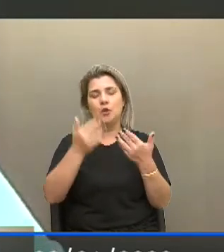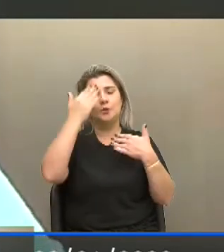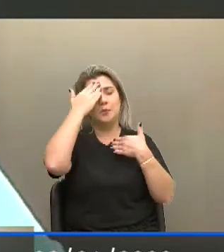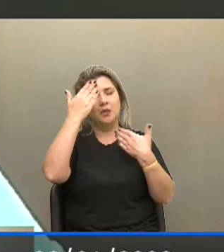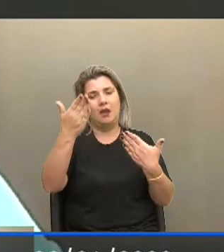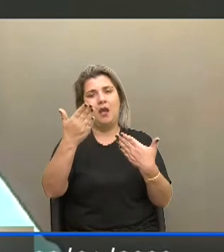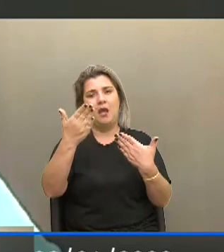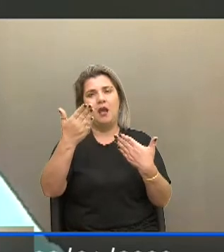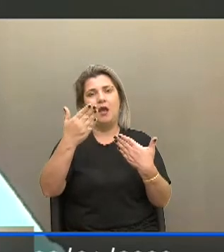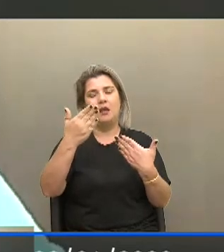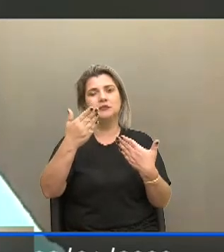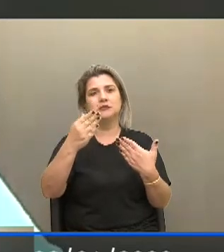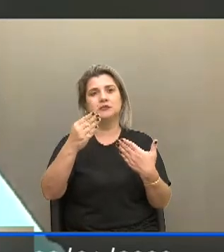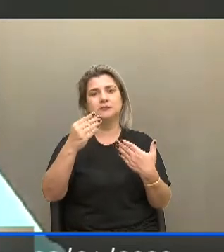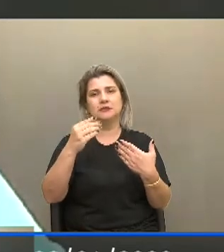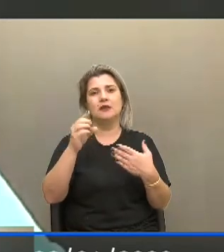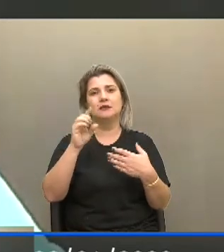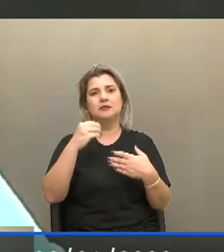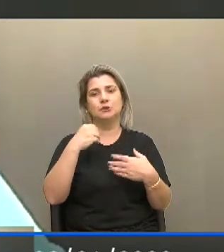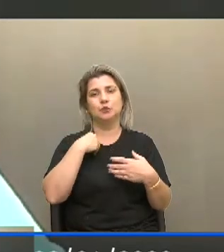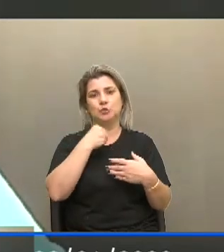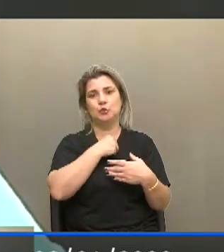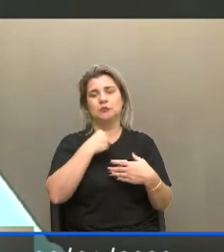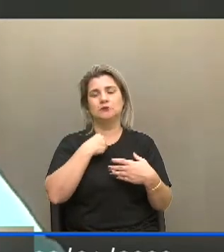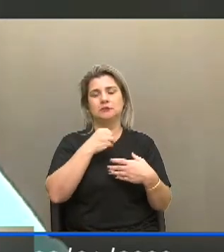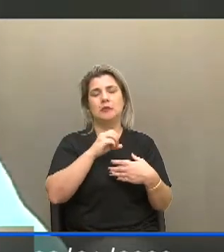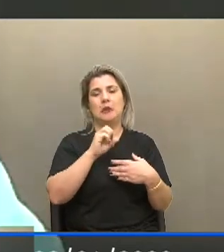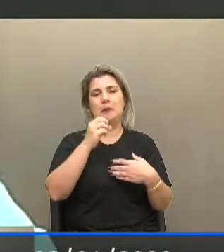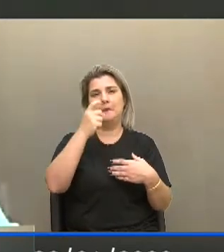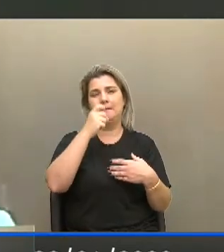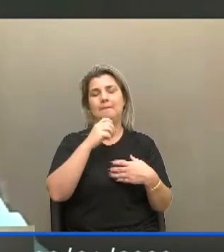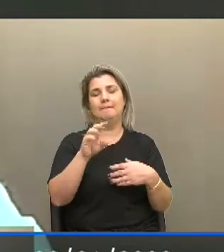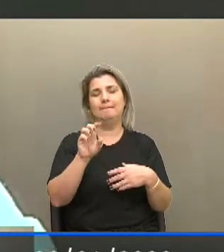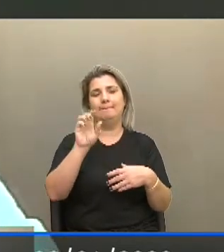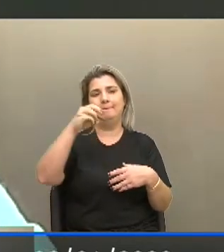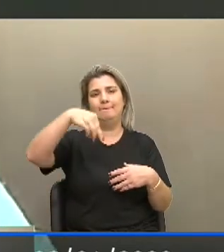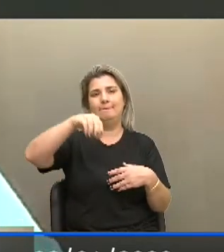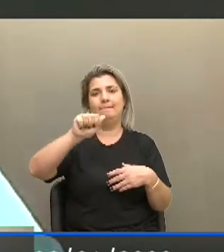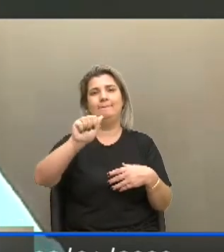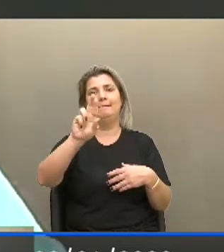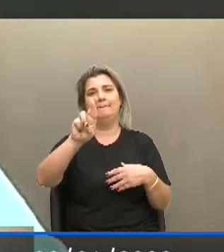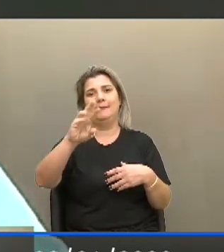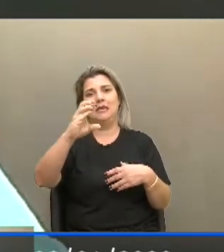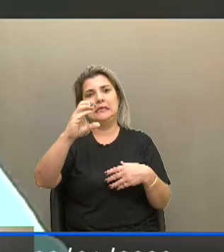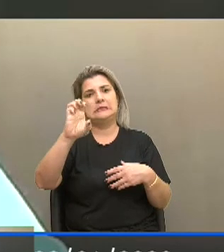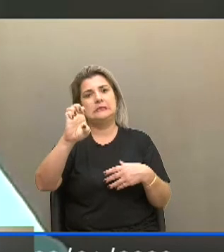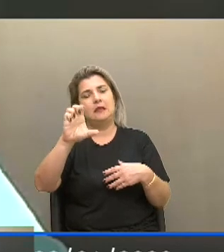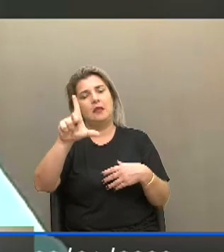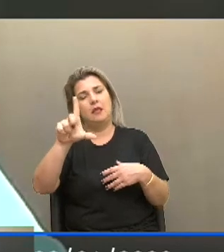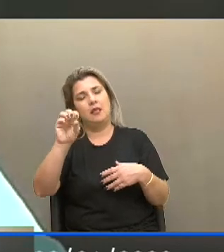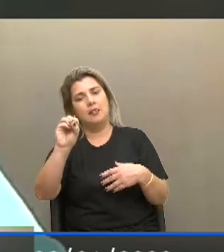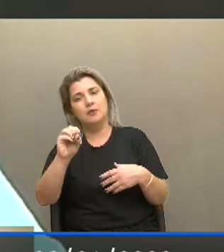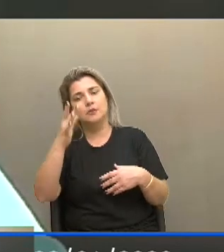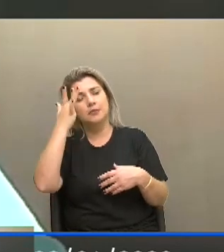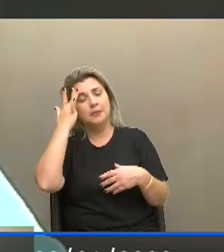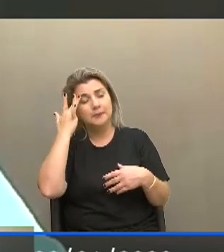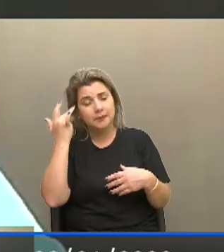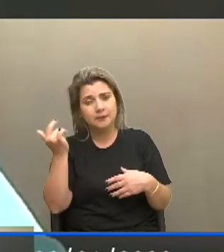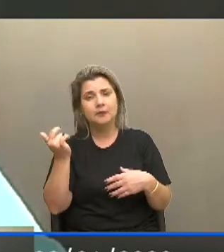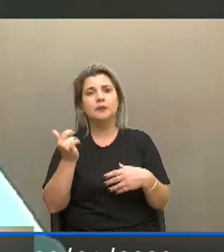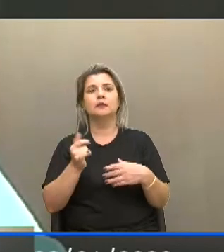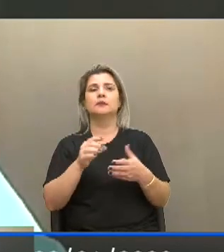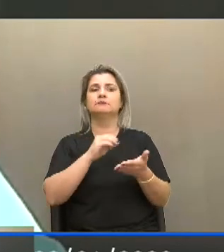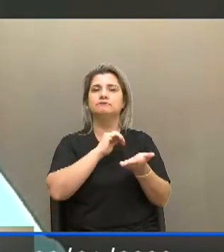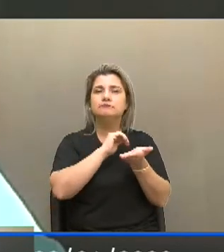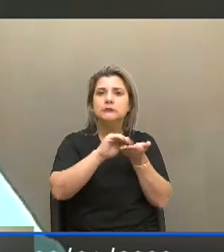Marcelo. É, amanhã os setores encaminham aí as medidas para que elas possam ser o mais equilibradas